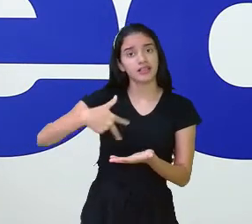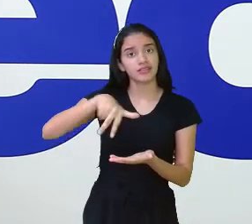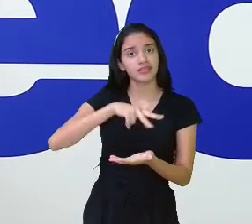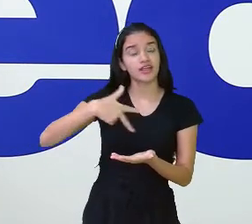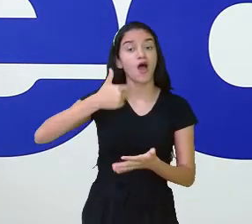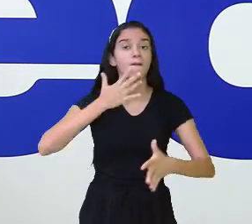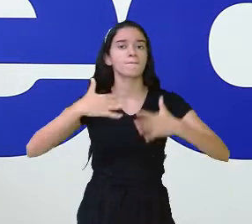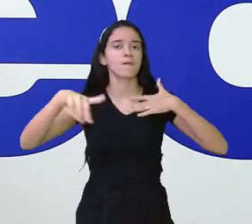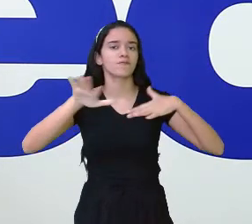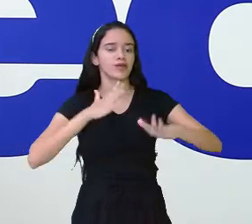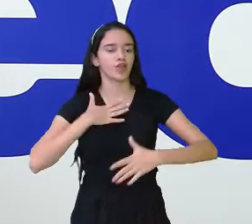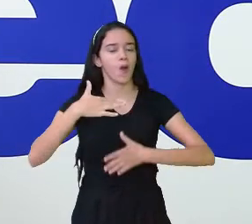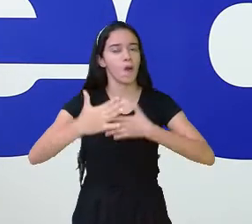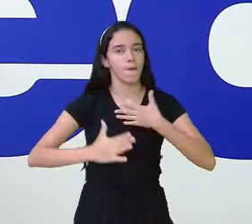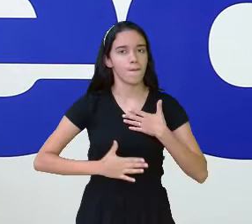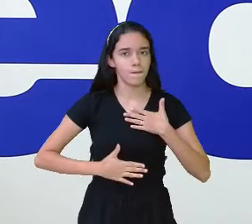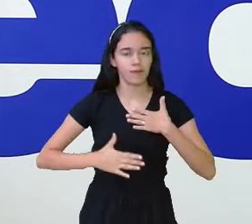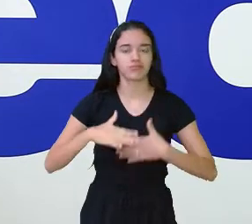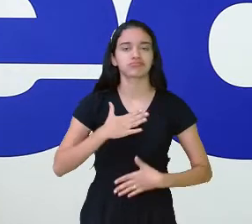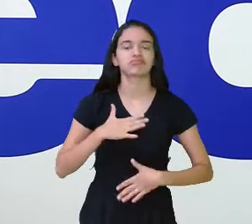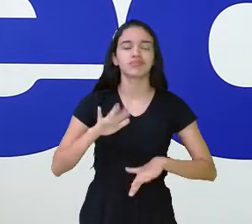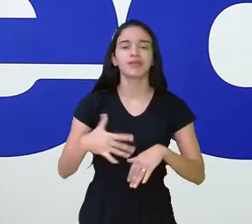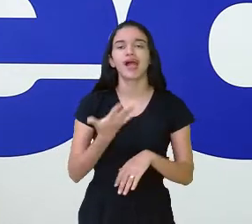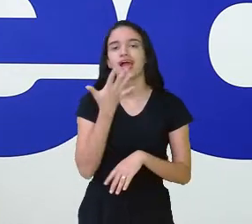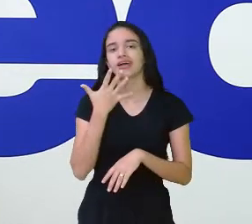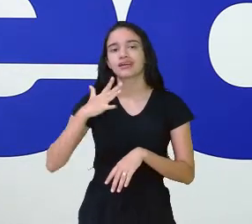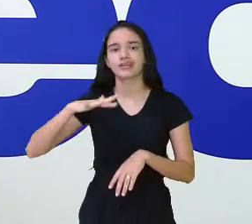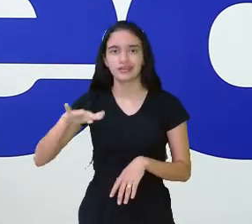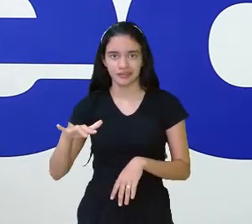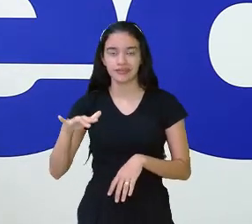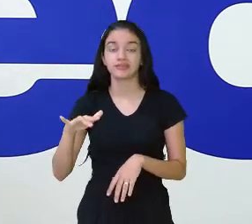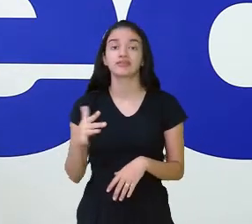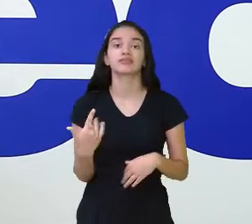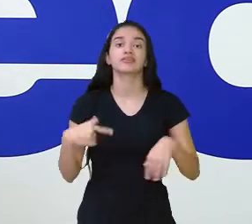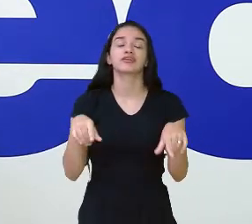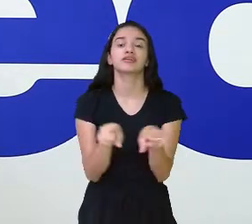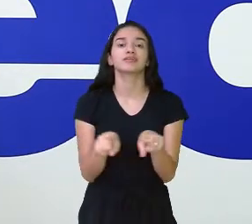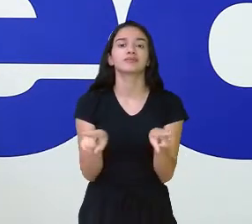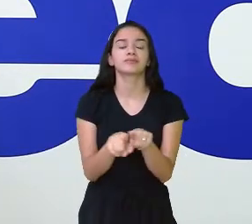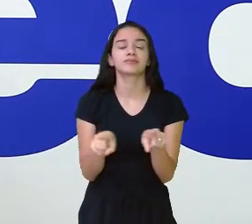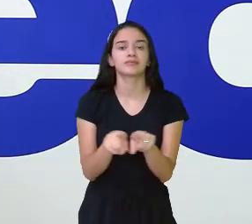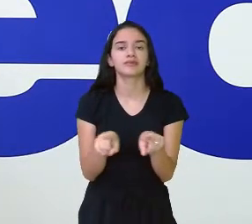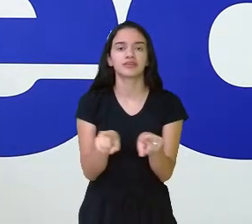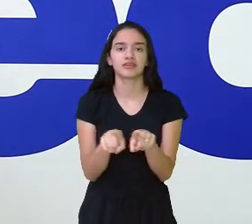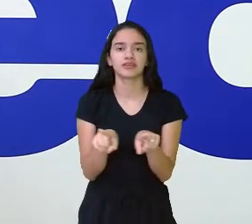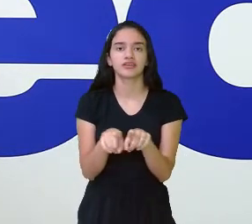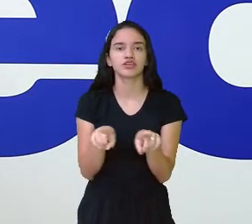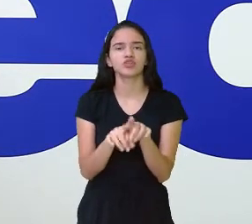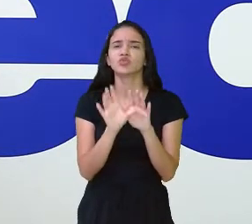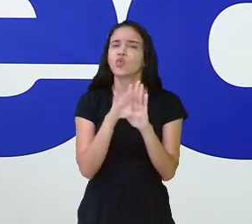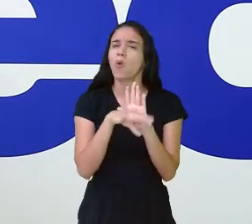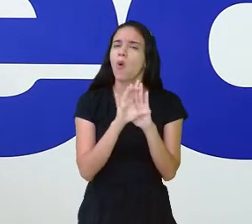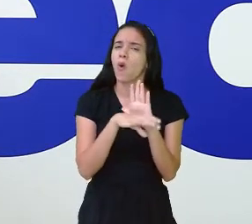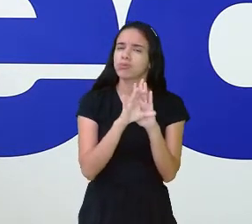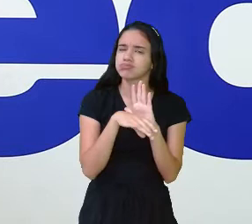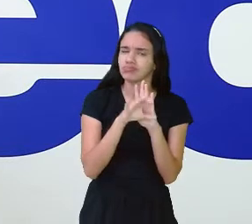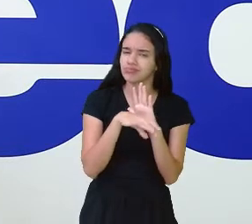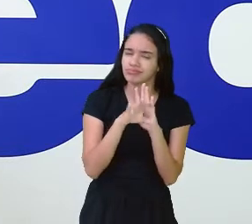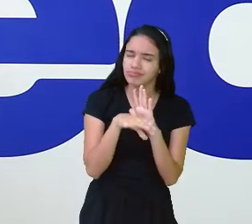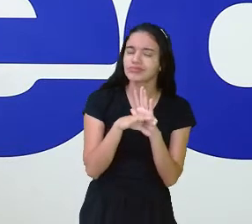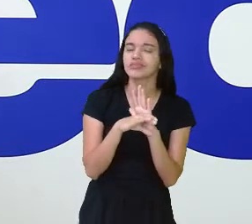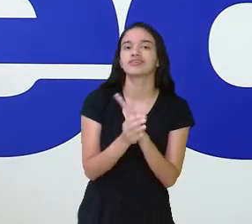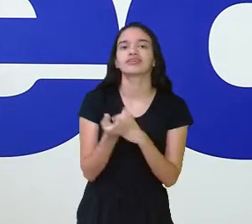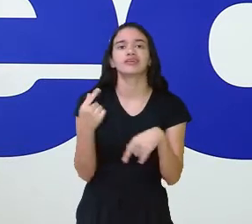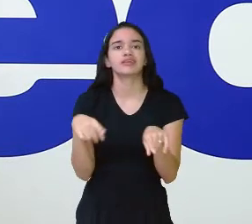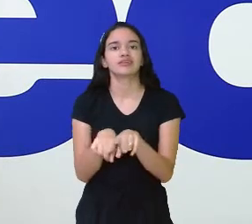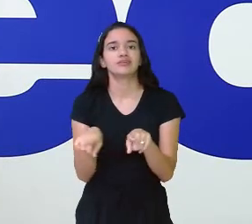fator movimento corporal sendo colocado para a criança desde cedo. E a questão do conceito, né? Da Sim.